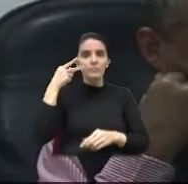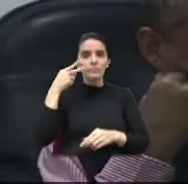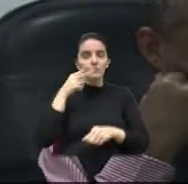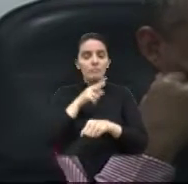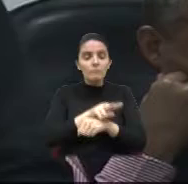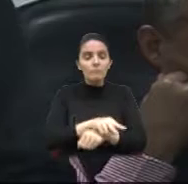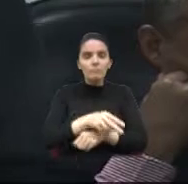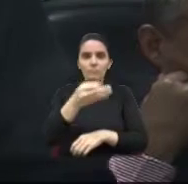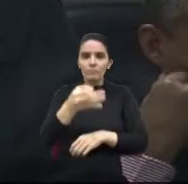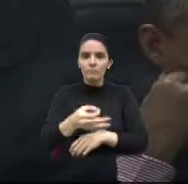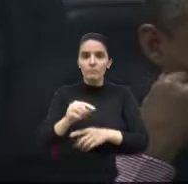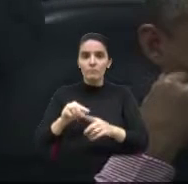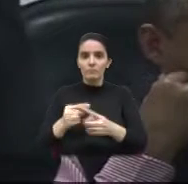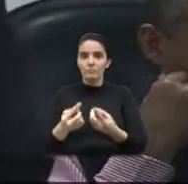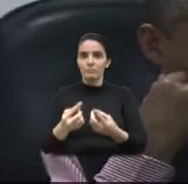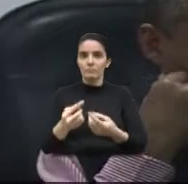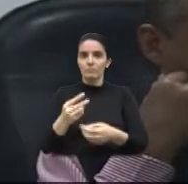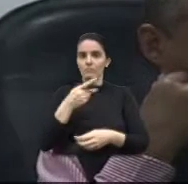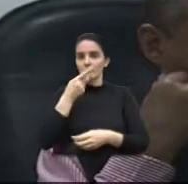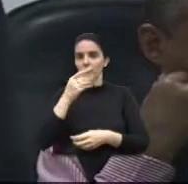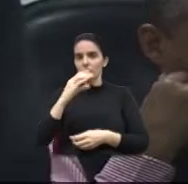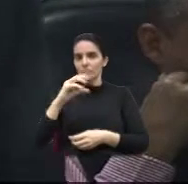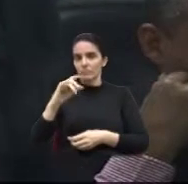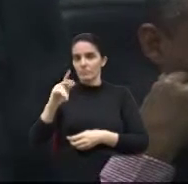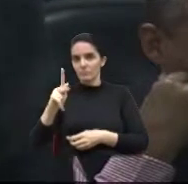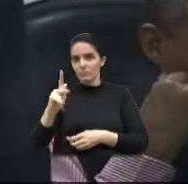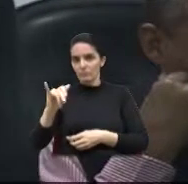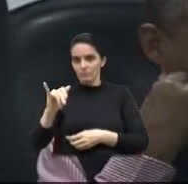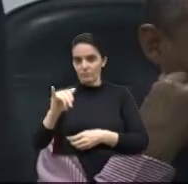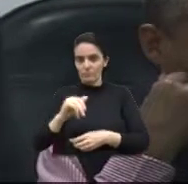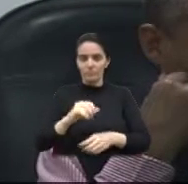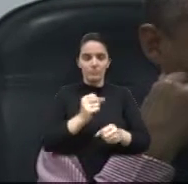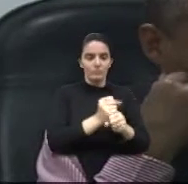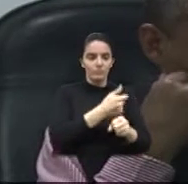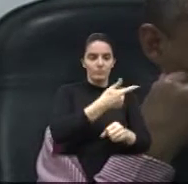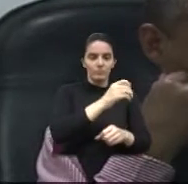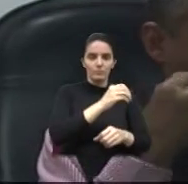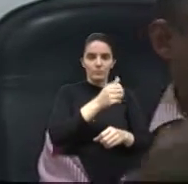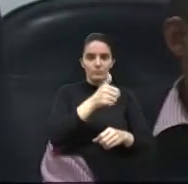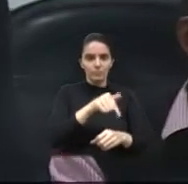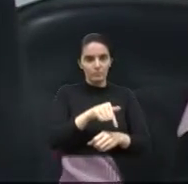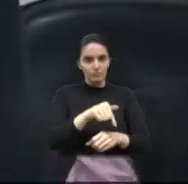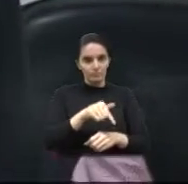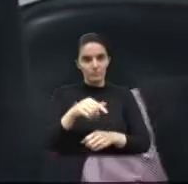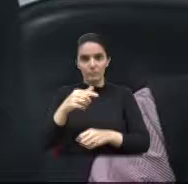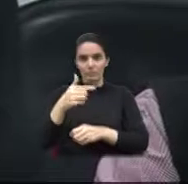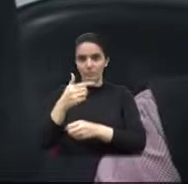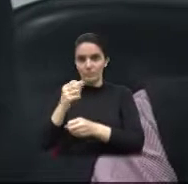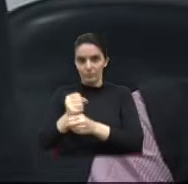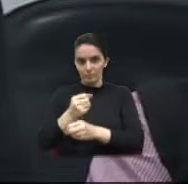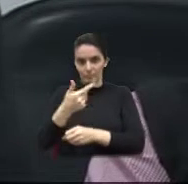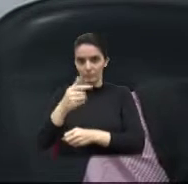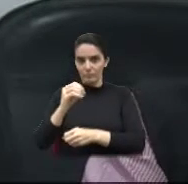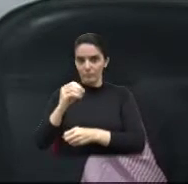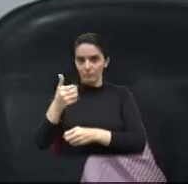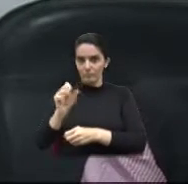é fácil falar para mim uma CPI de 2017 e 2018, vamos primeiro, como a vereadora bem falou,